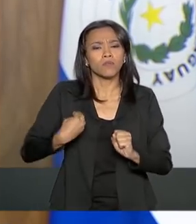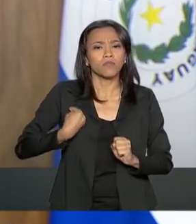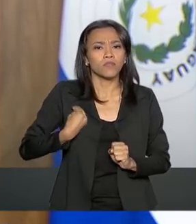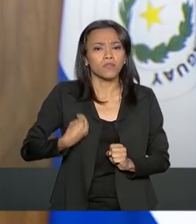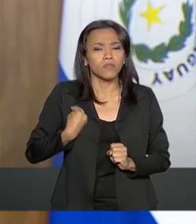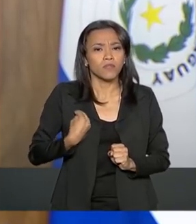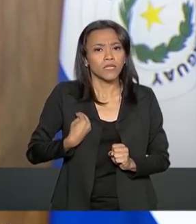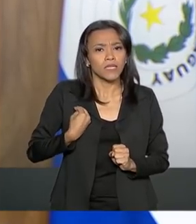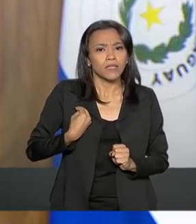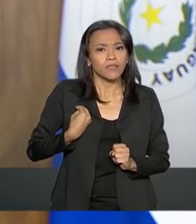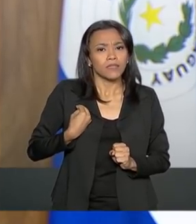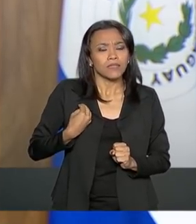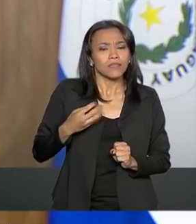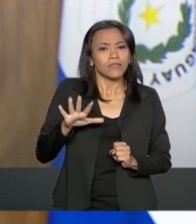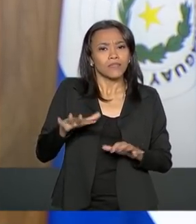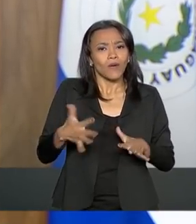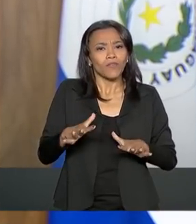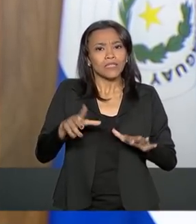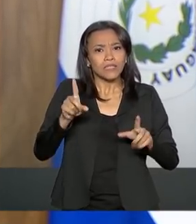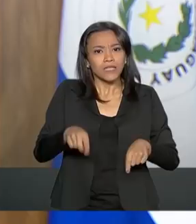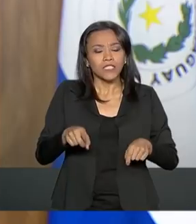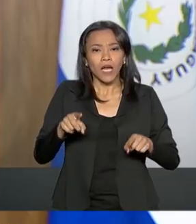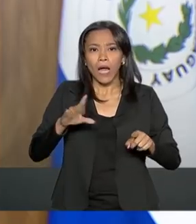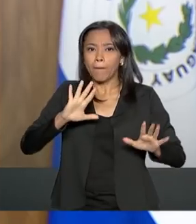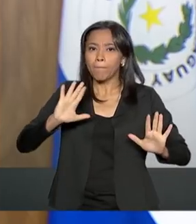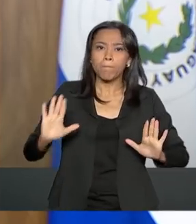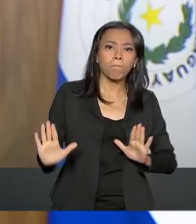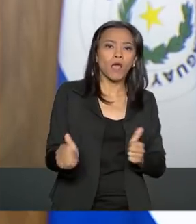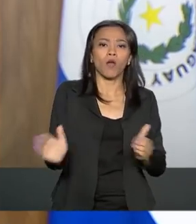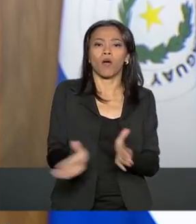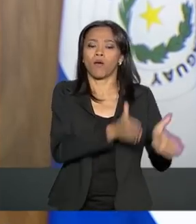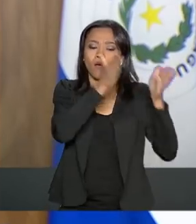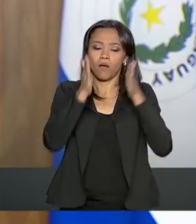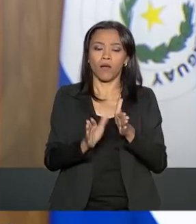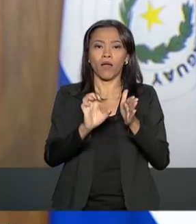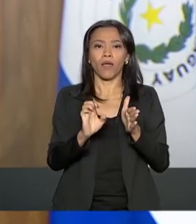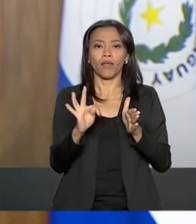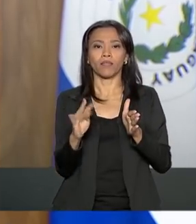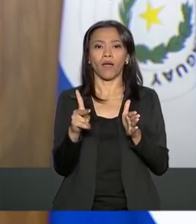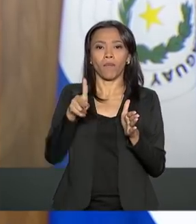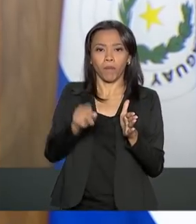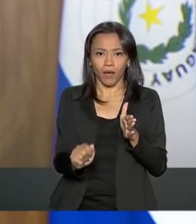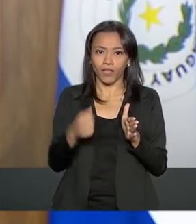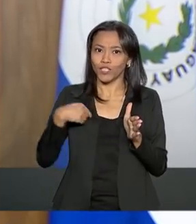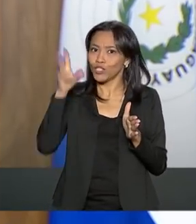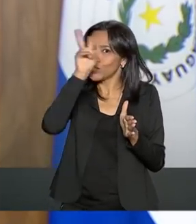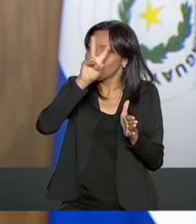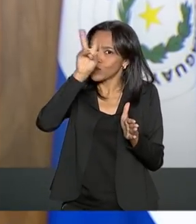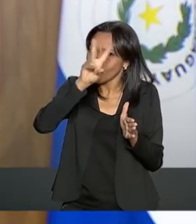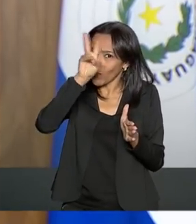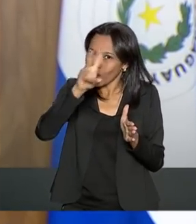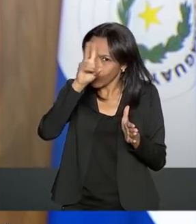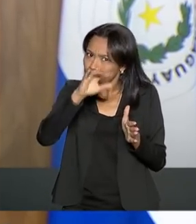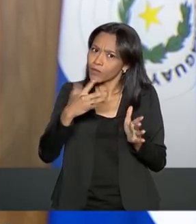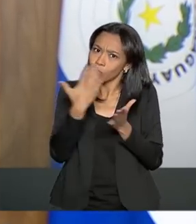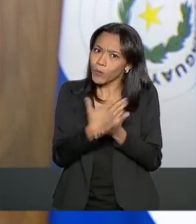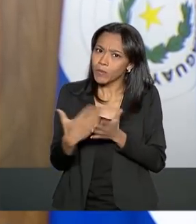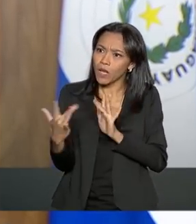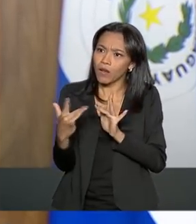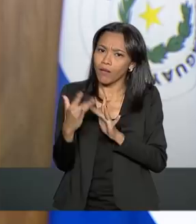Talvez seja a melhor etapa histórica desde os inícios das nossas relações bilaterais.